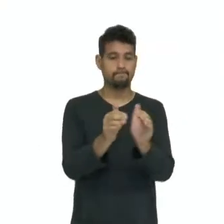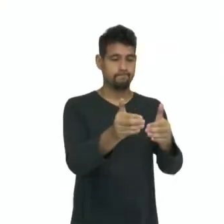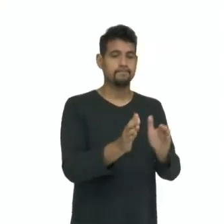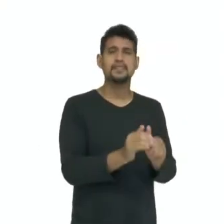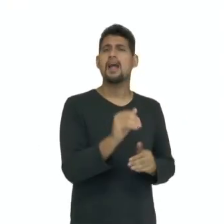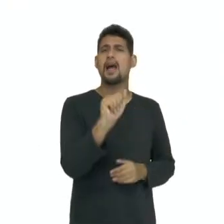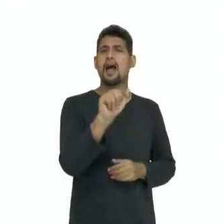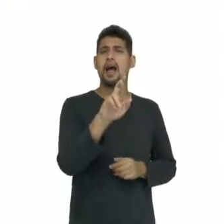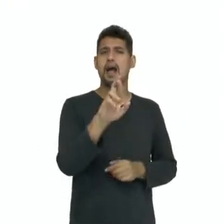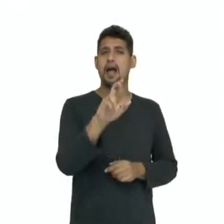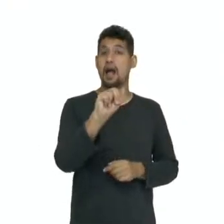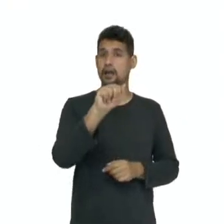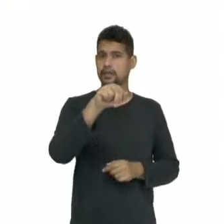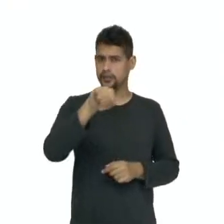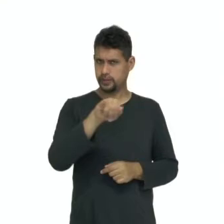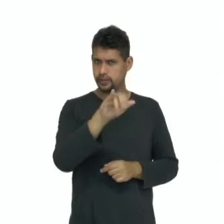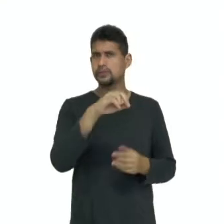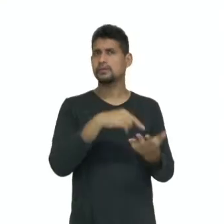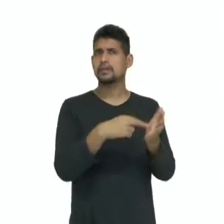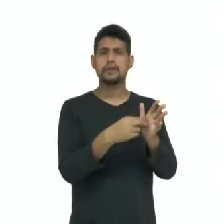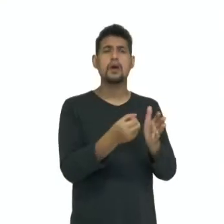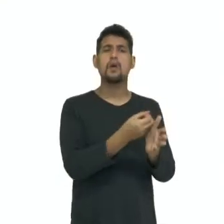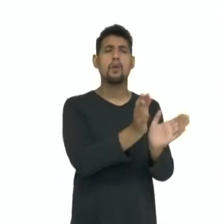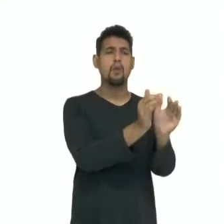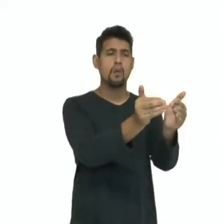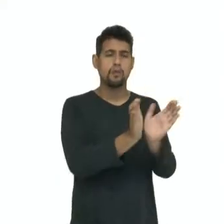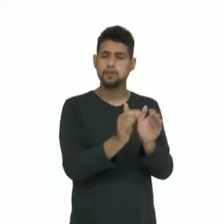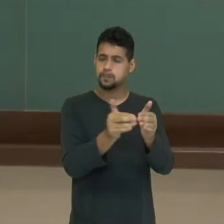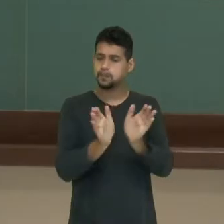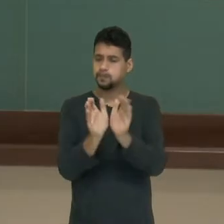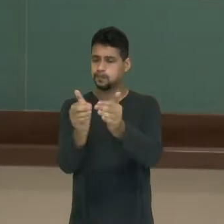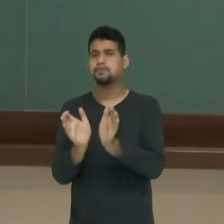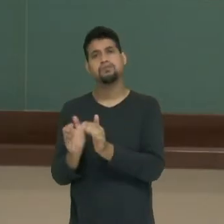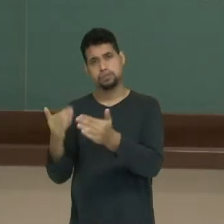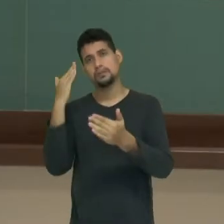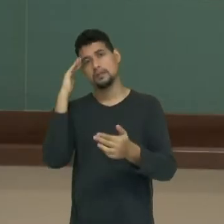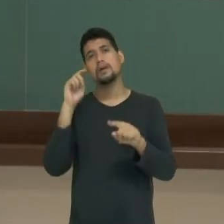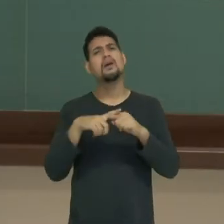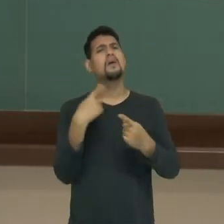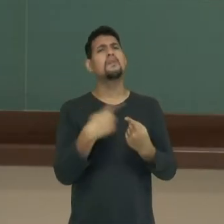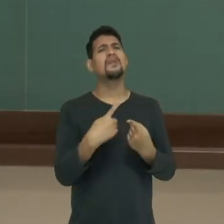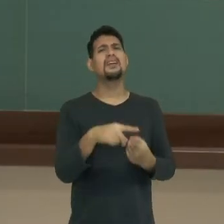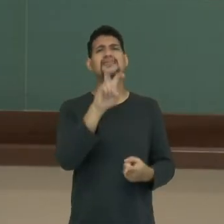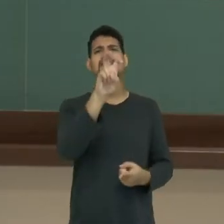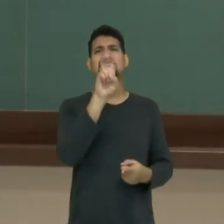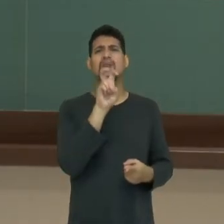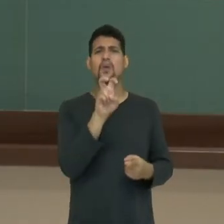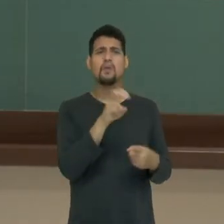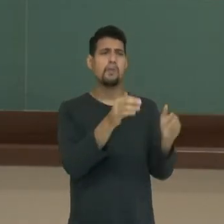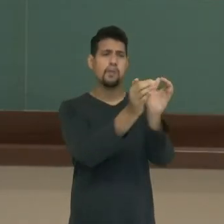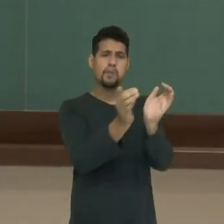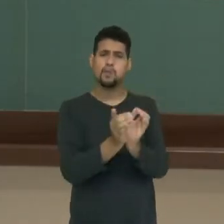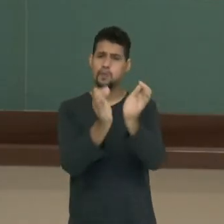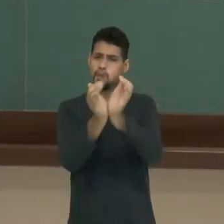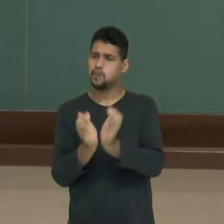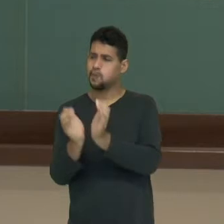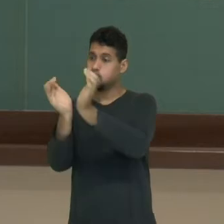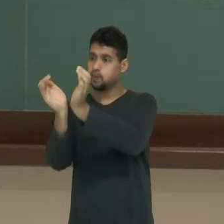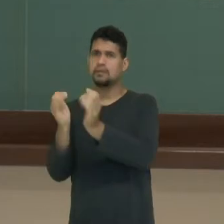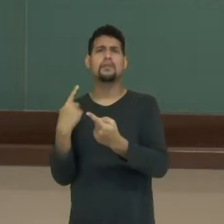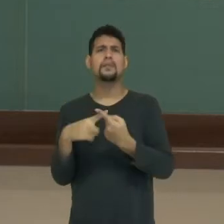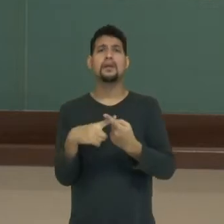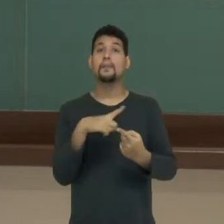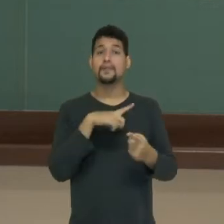5 elementos tomados 3 a 3. Observe aqui, por que 5 elementos? Porque nós temos 5